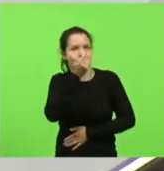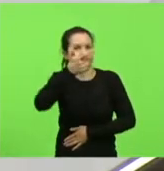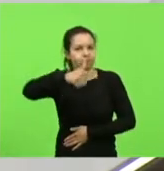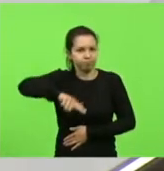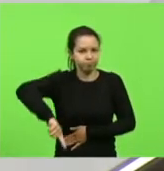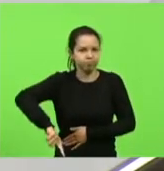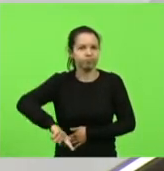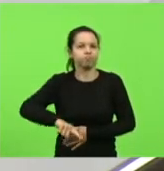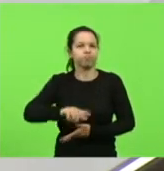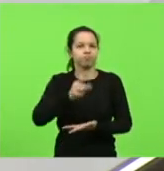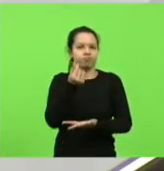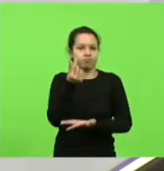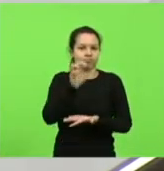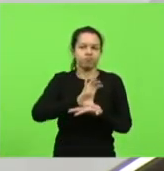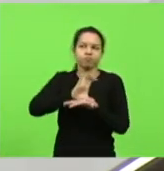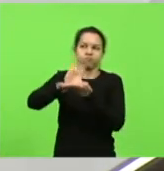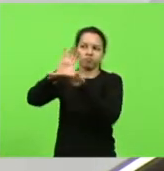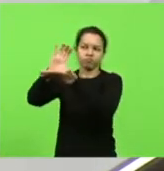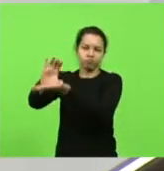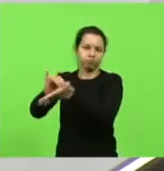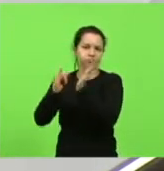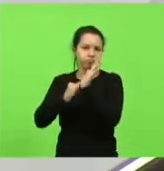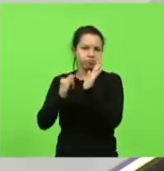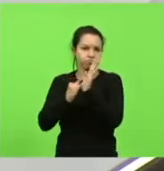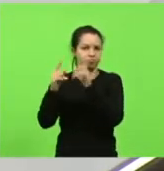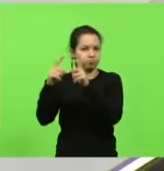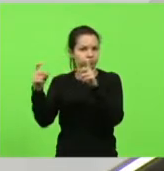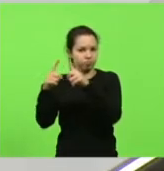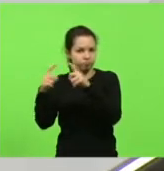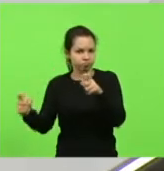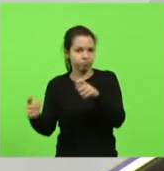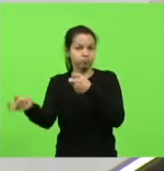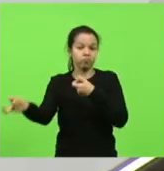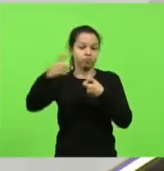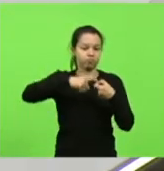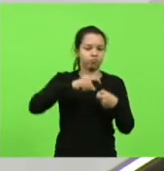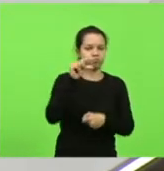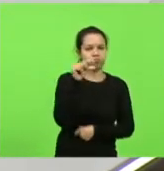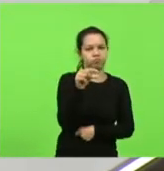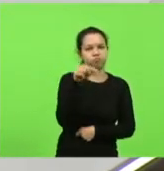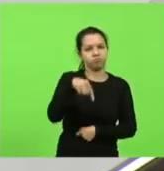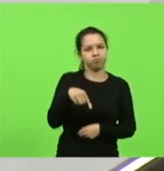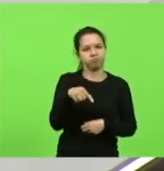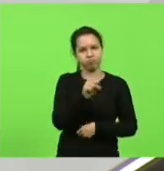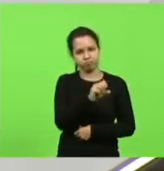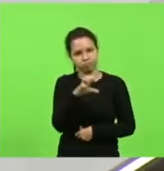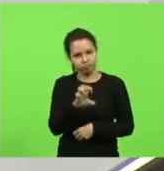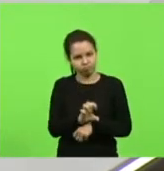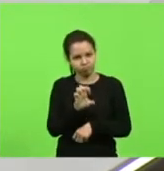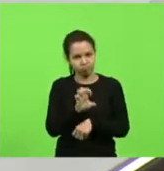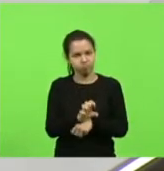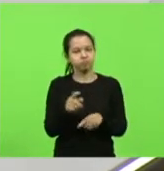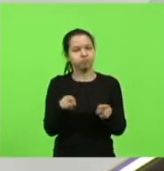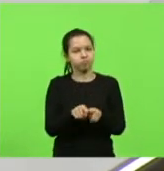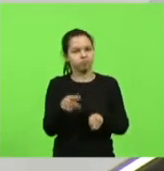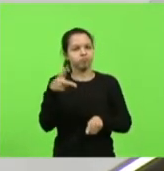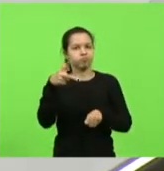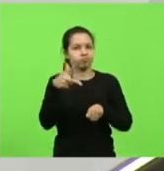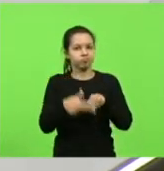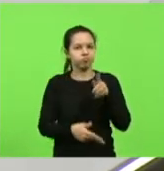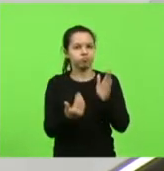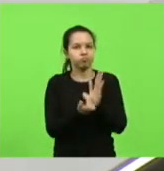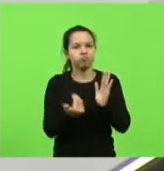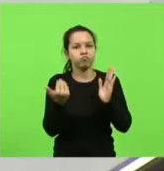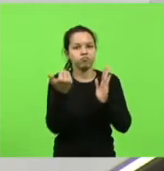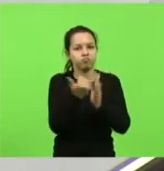muito, volta muito pouco para cá. E, além disso, tivemos um corte de mais 152